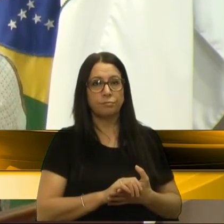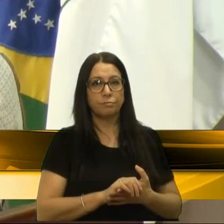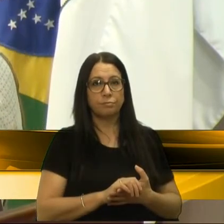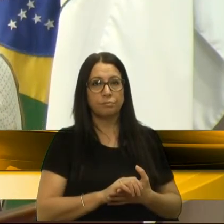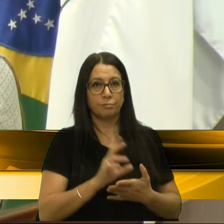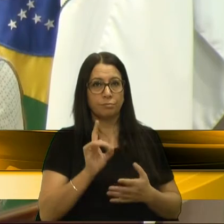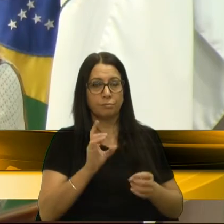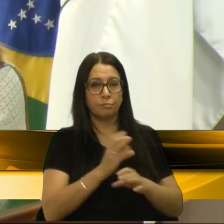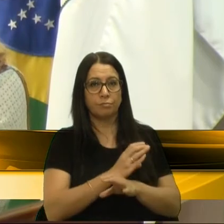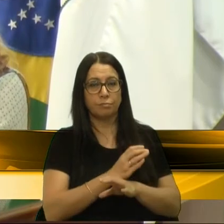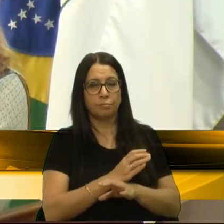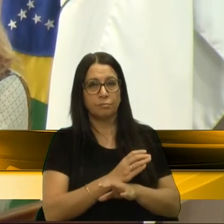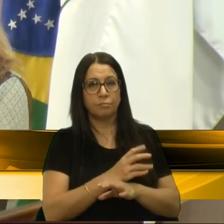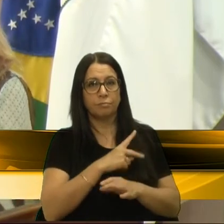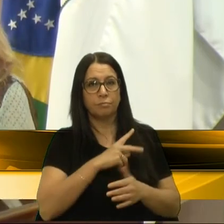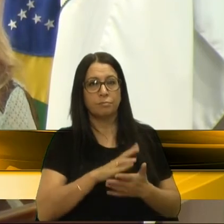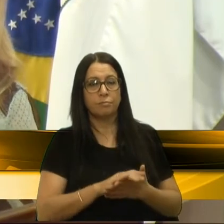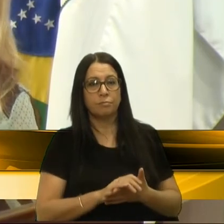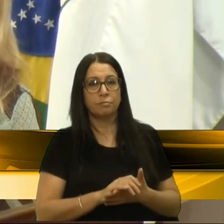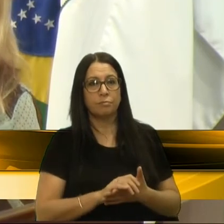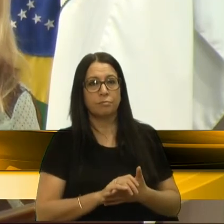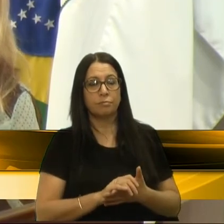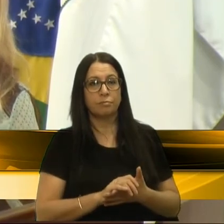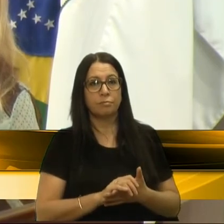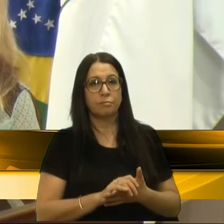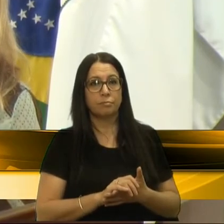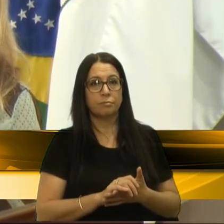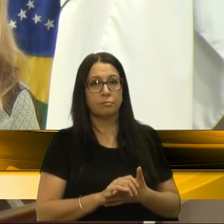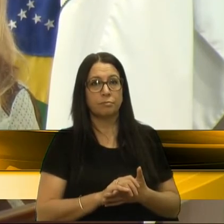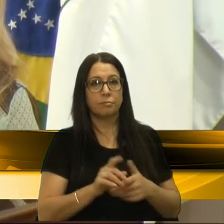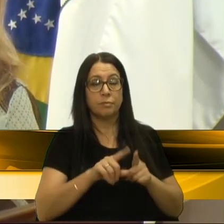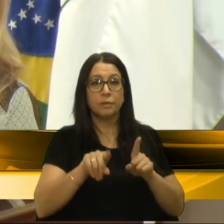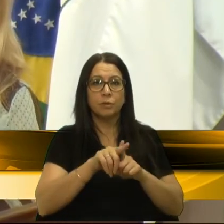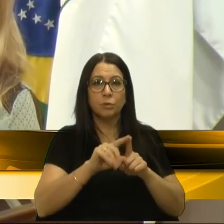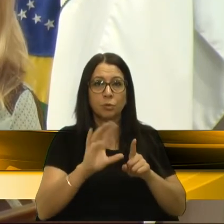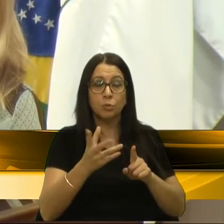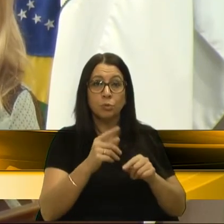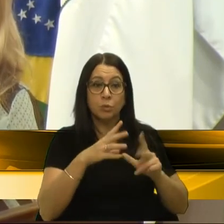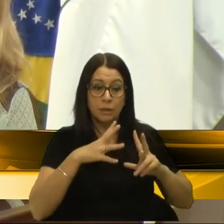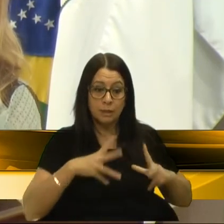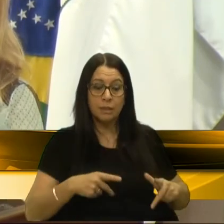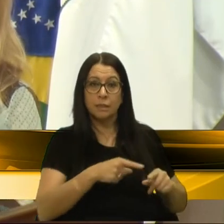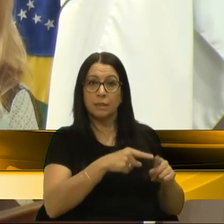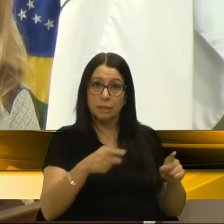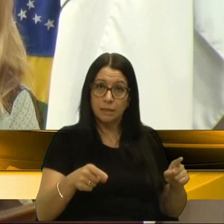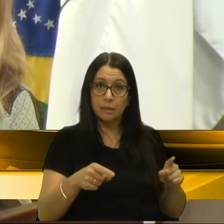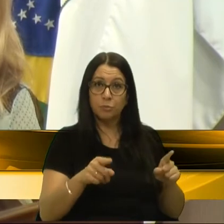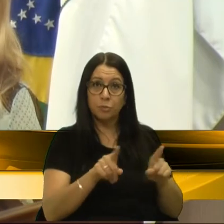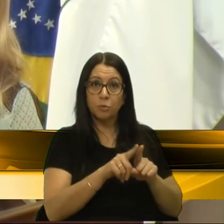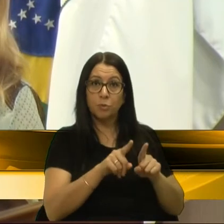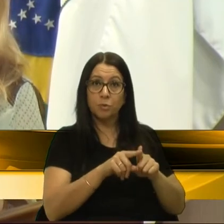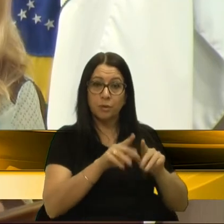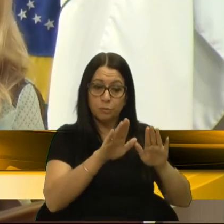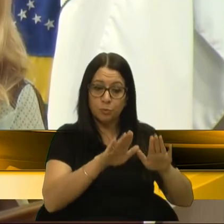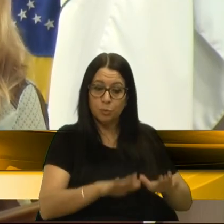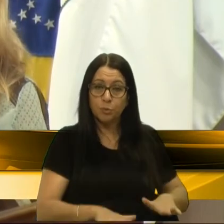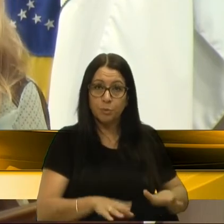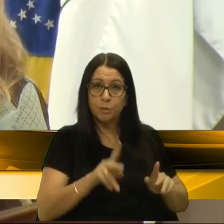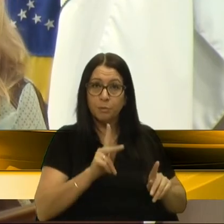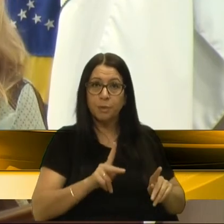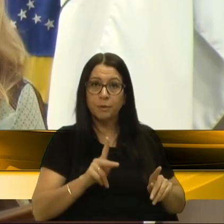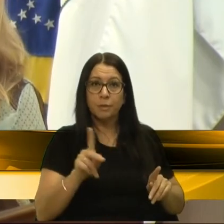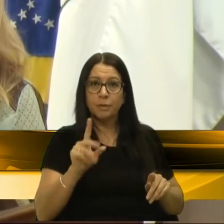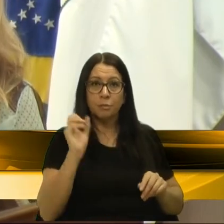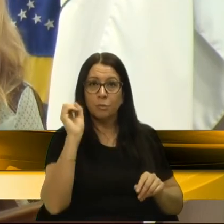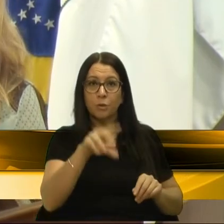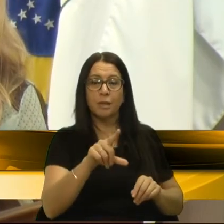Só para concluir, presidente, baseado na teoria das janelas quebradas, quando está limpo, né, quando está baixinho, as pessoas têm a tendência de não